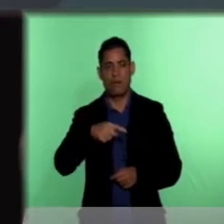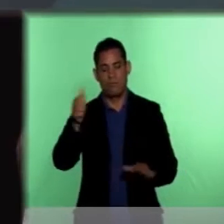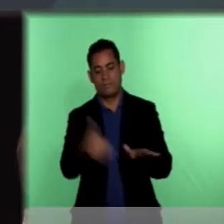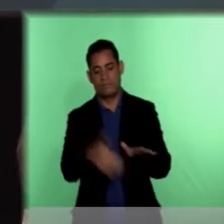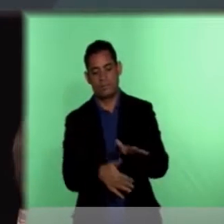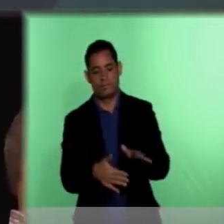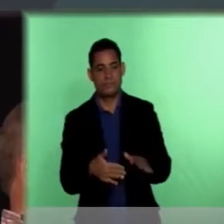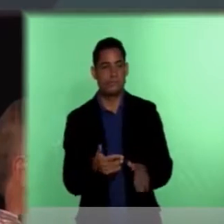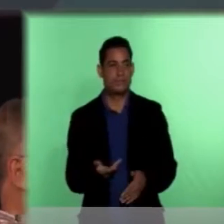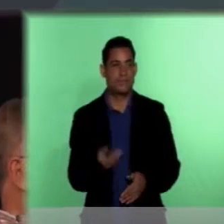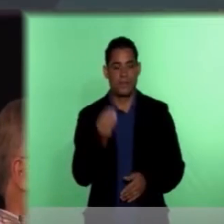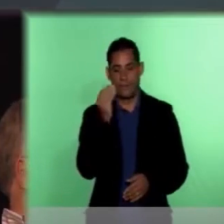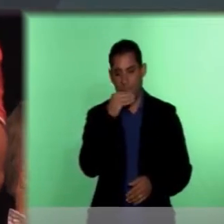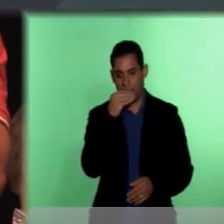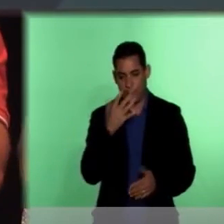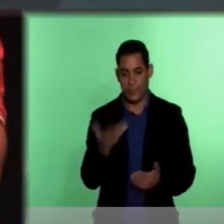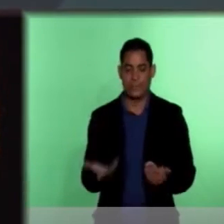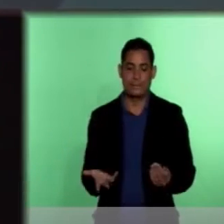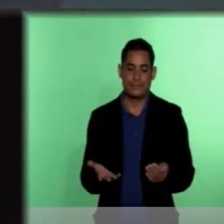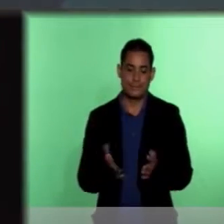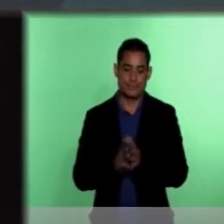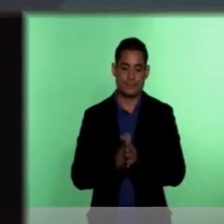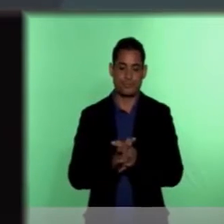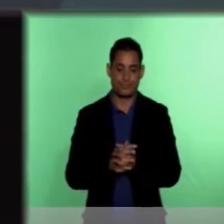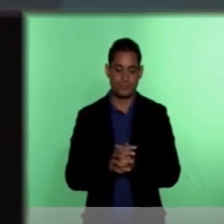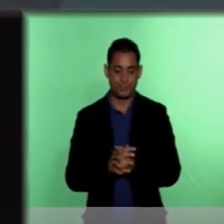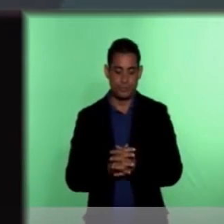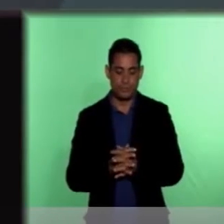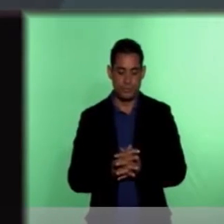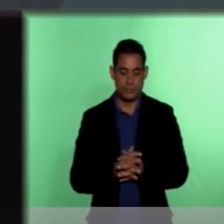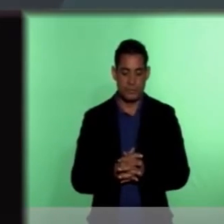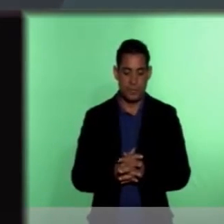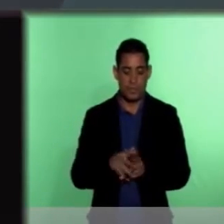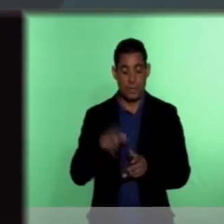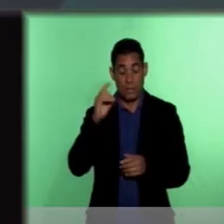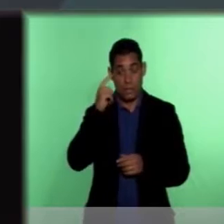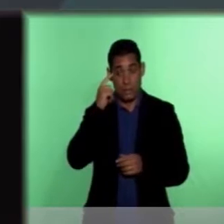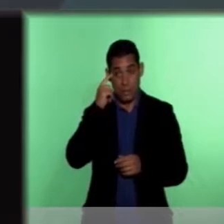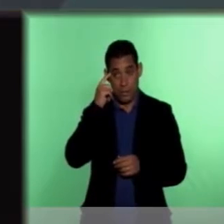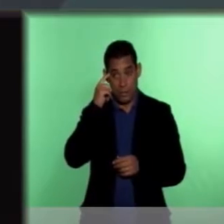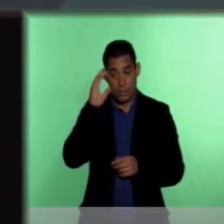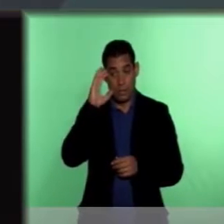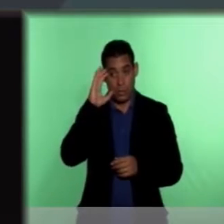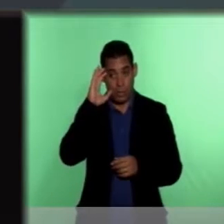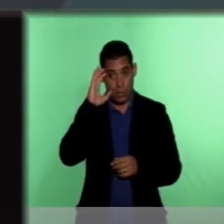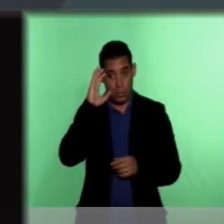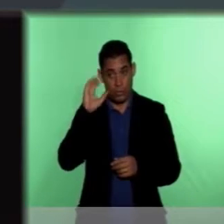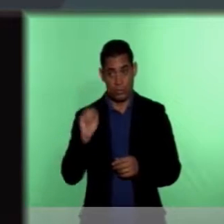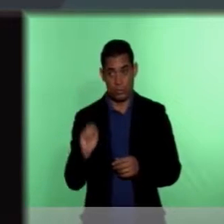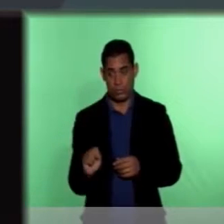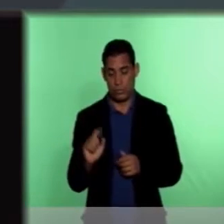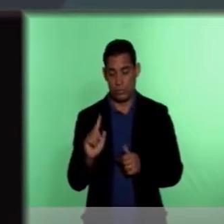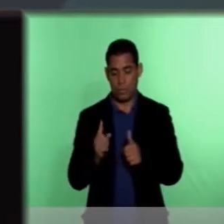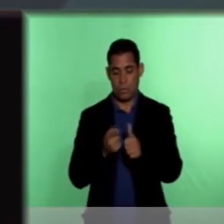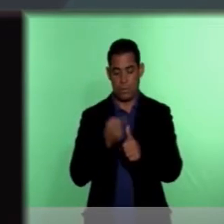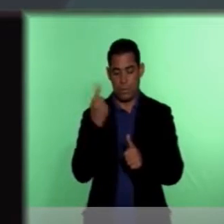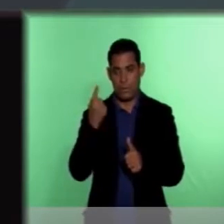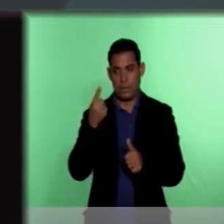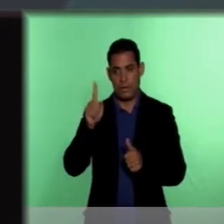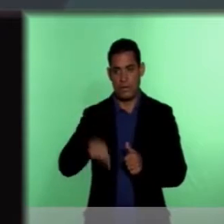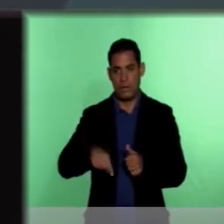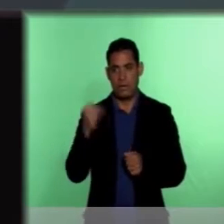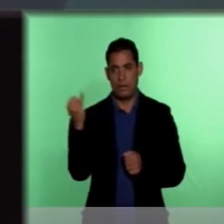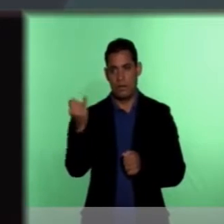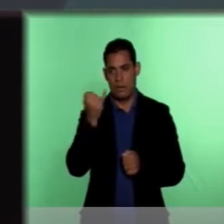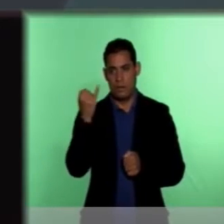muito baixo. Agora, o fato é que a Coreia do Sul, que é o primeiro lugar do PISA, ela começa a discutir. E mais importante do que